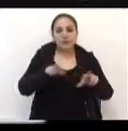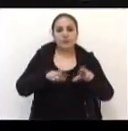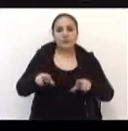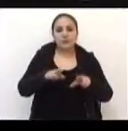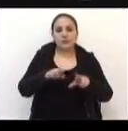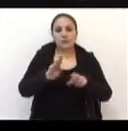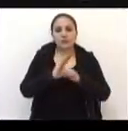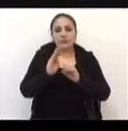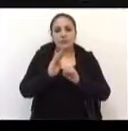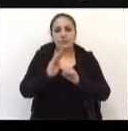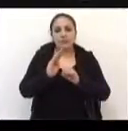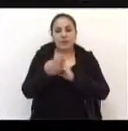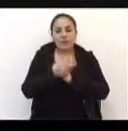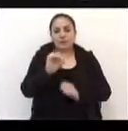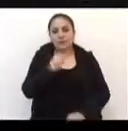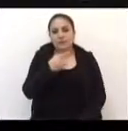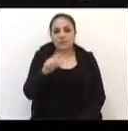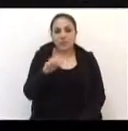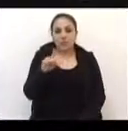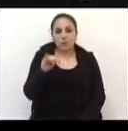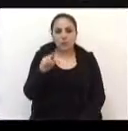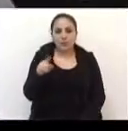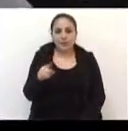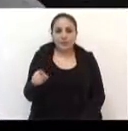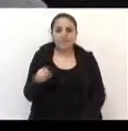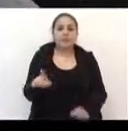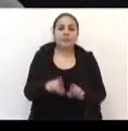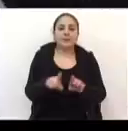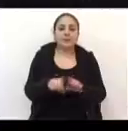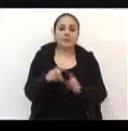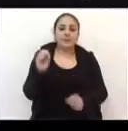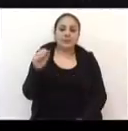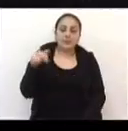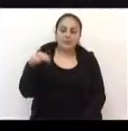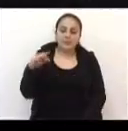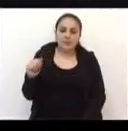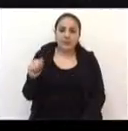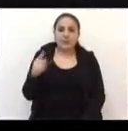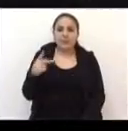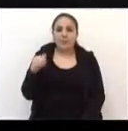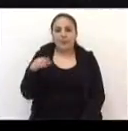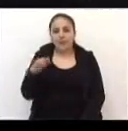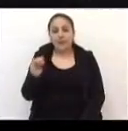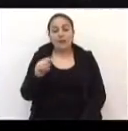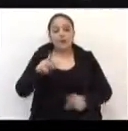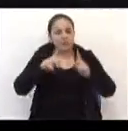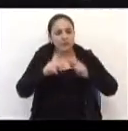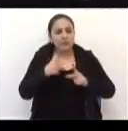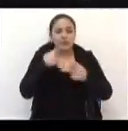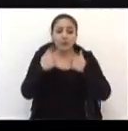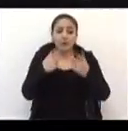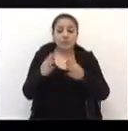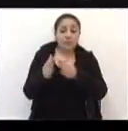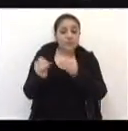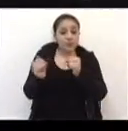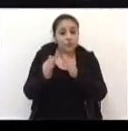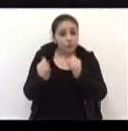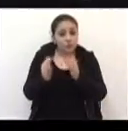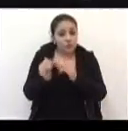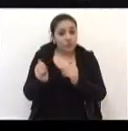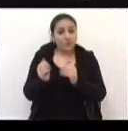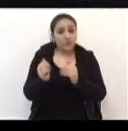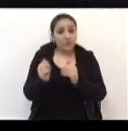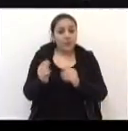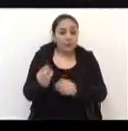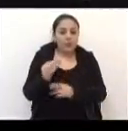São Gonzaga e Santa Maria, e conversando com as pessoas, eles nos solicitaram que fizessem um pedido para